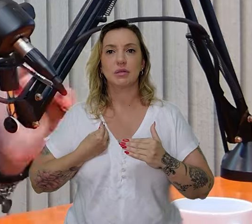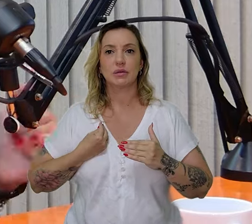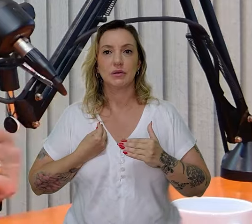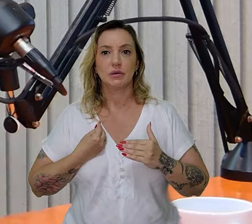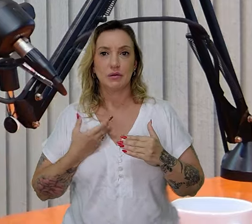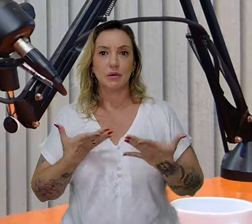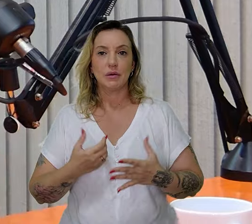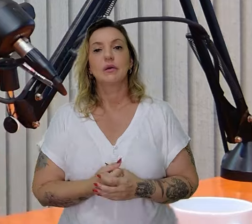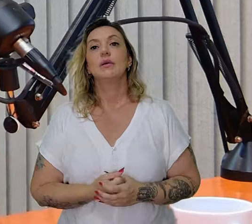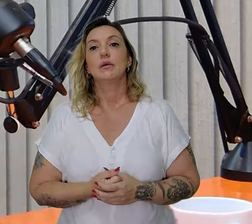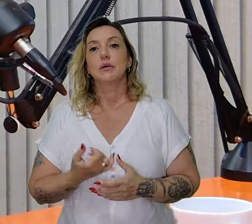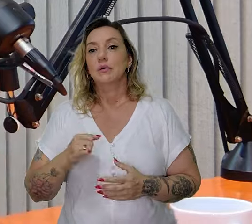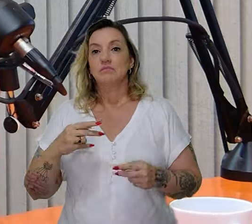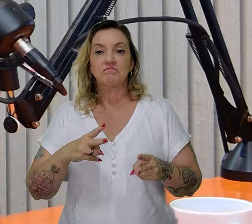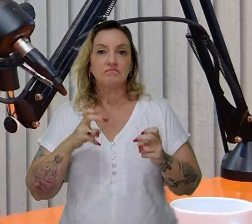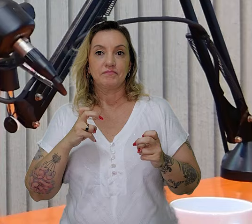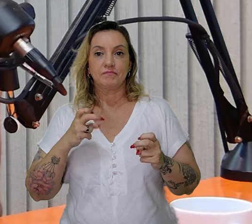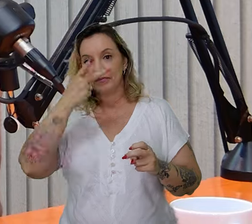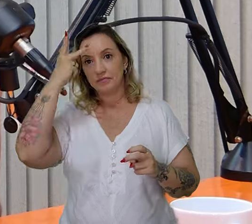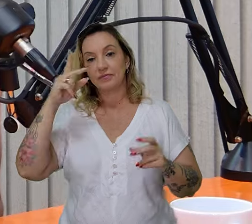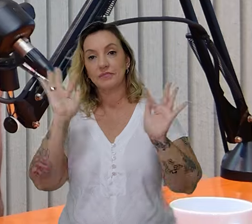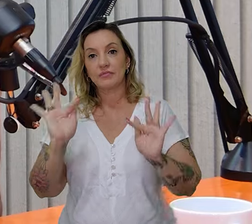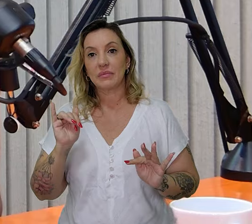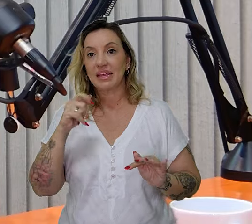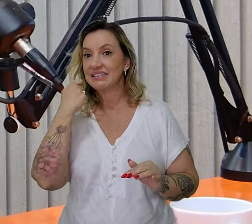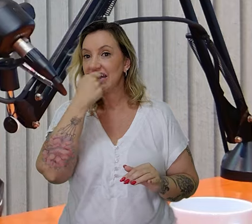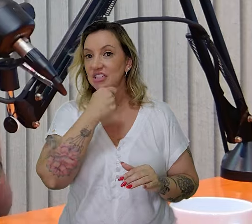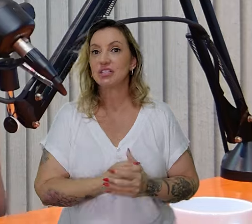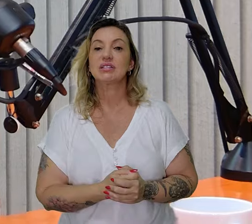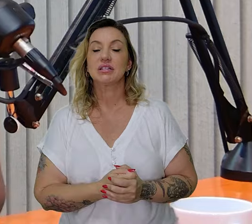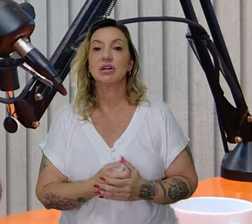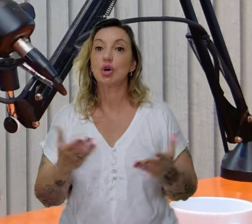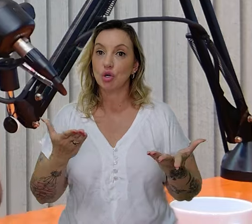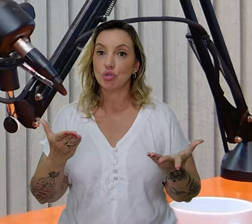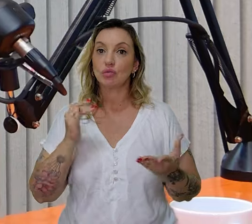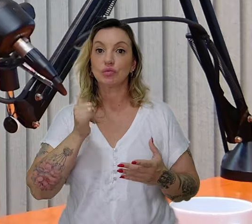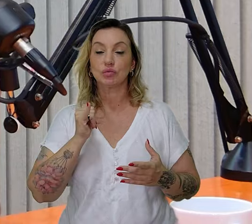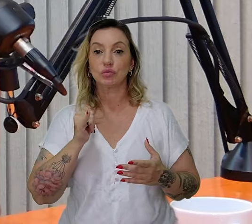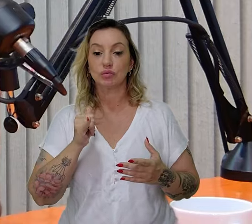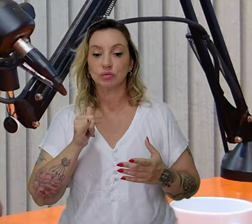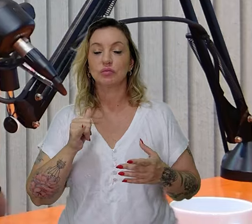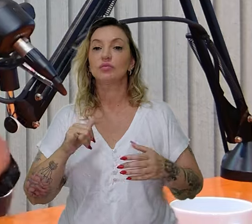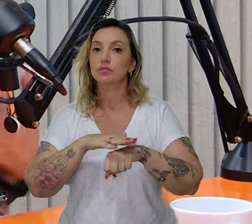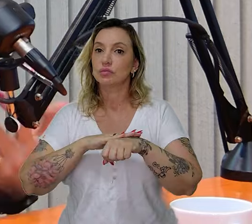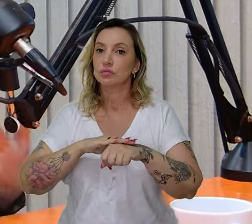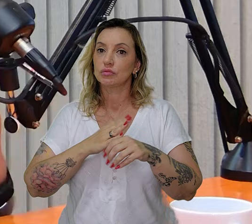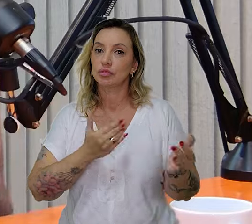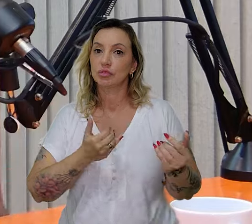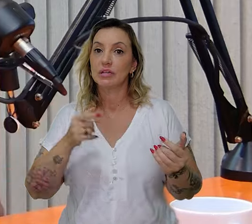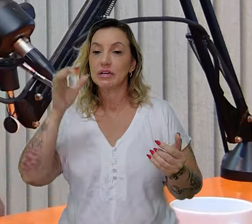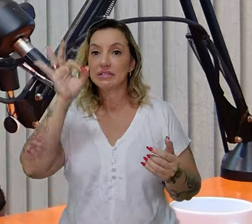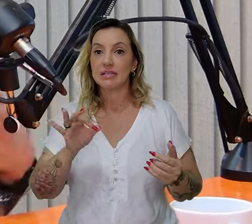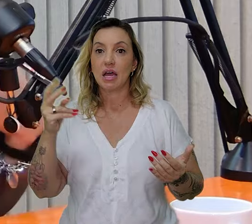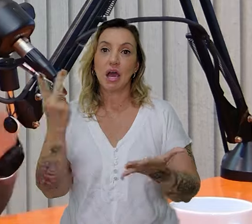teria realmente não me vejo como uma pessoa que teria sido feliz sendo dentista e hoje eu falo muito disso com jovens né que não tem certo e não